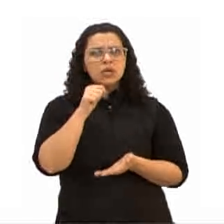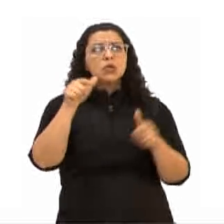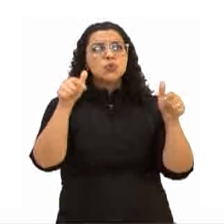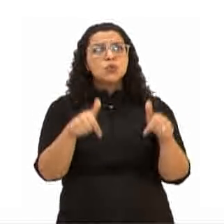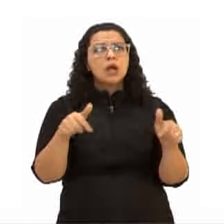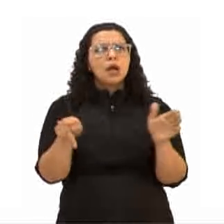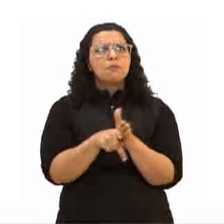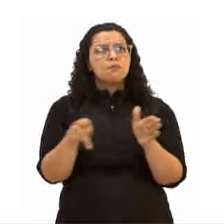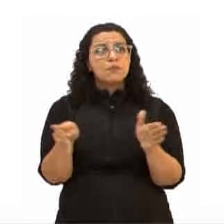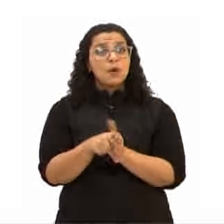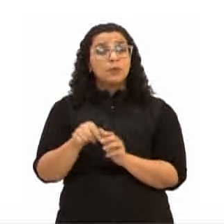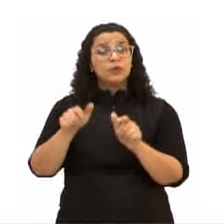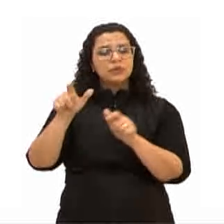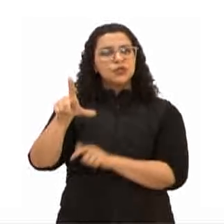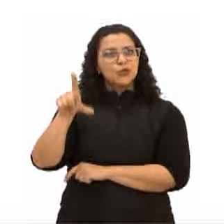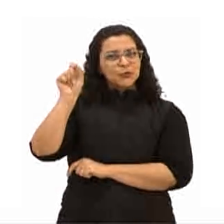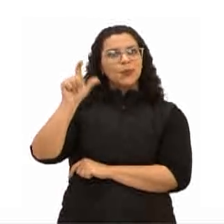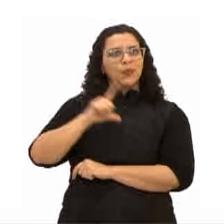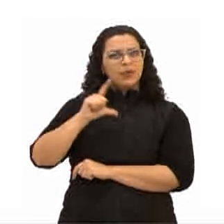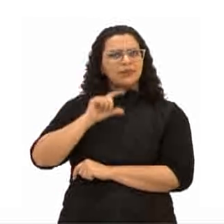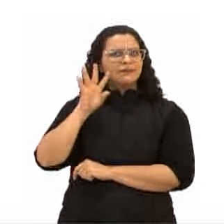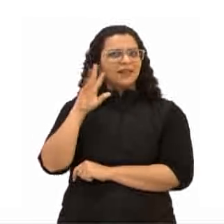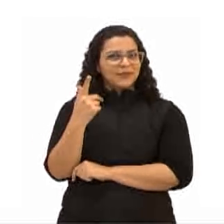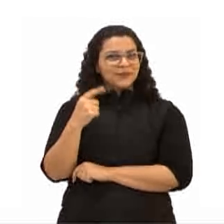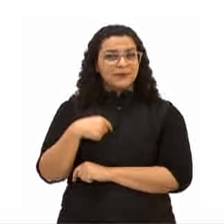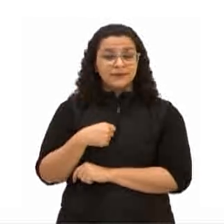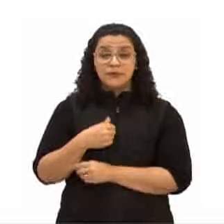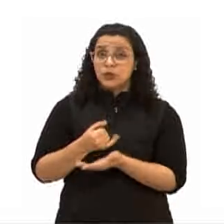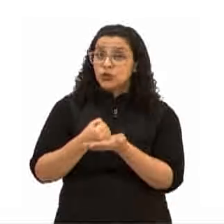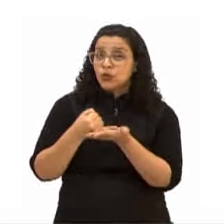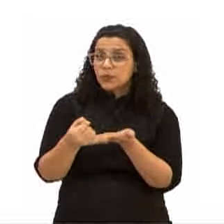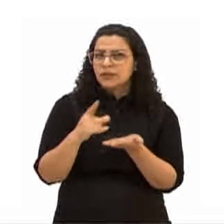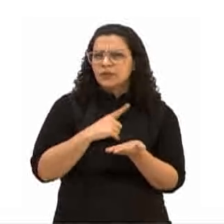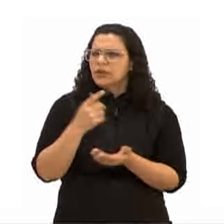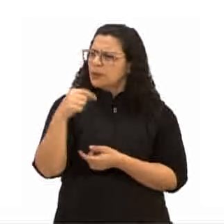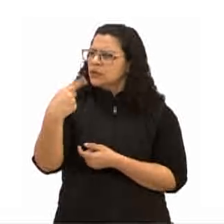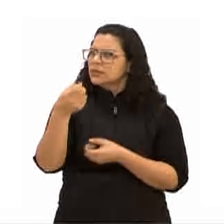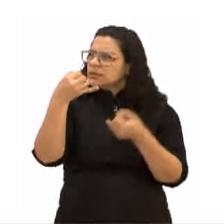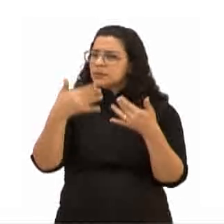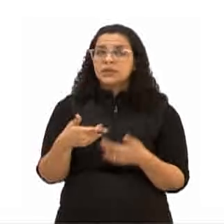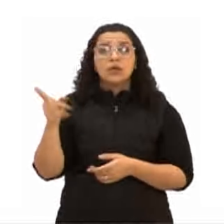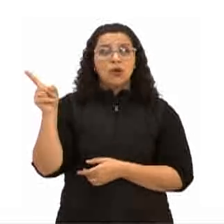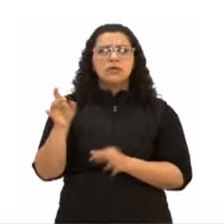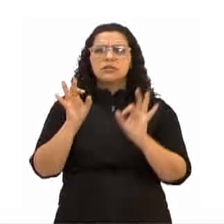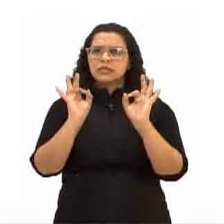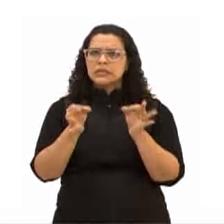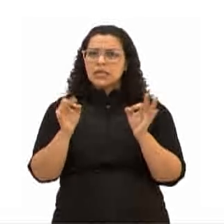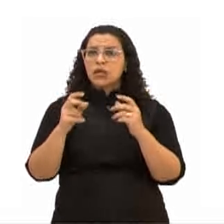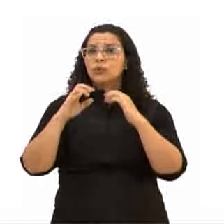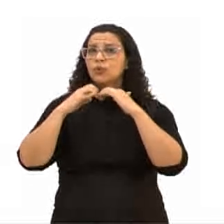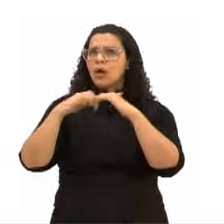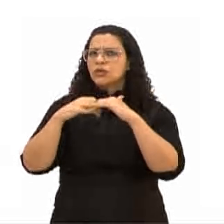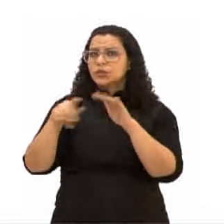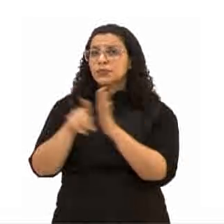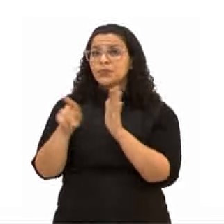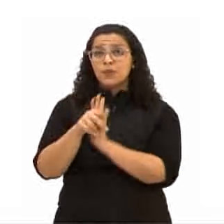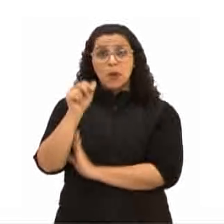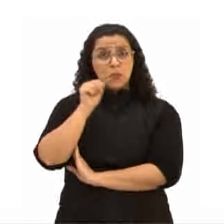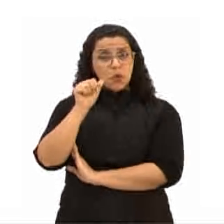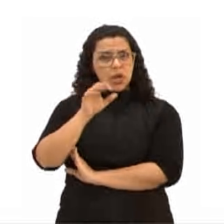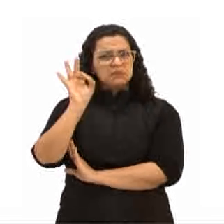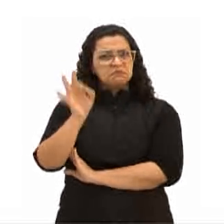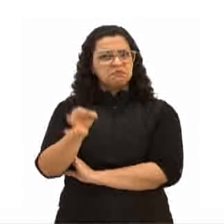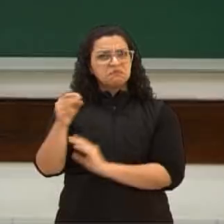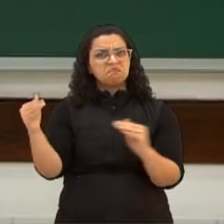de decisões. Então ele introduz a carta dele. E depois ele diz: com certeza o raciocínio da editora faz o